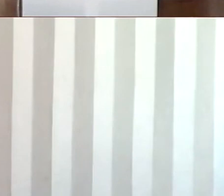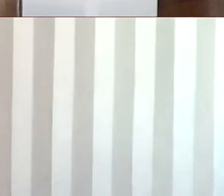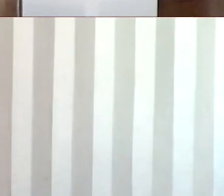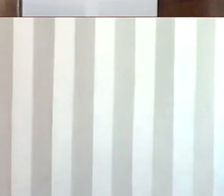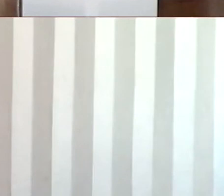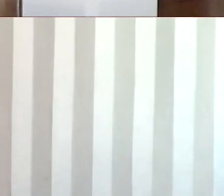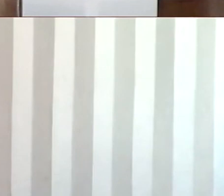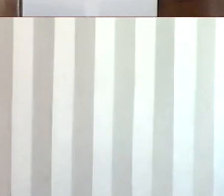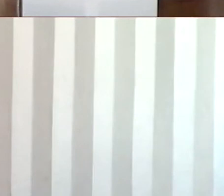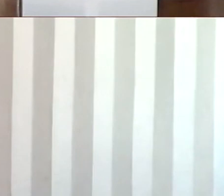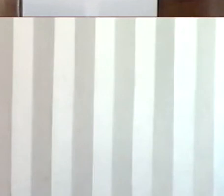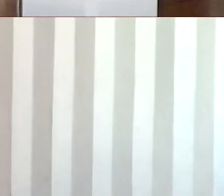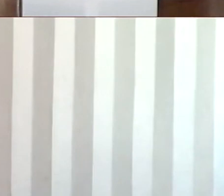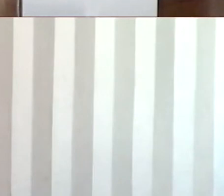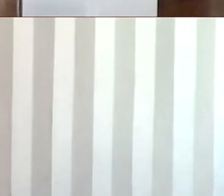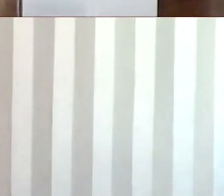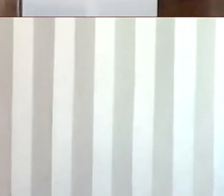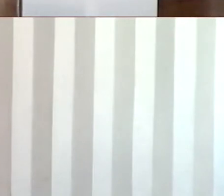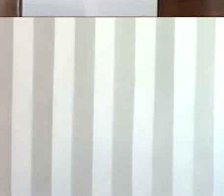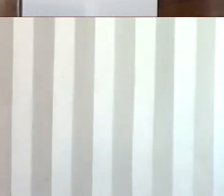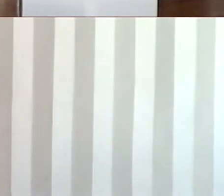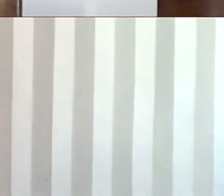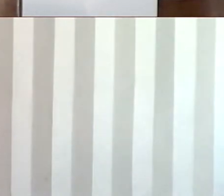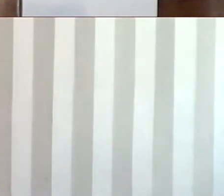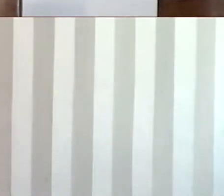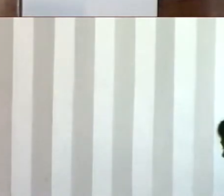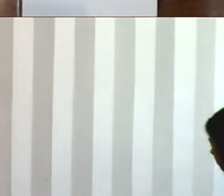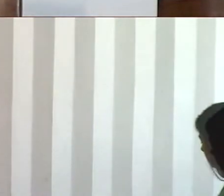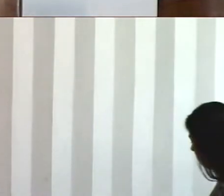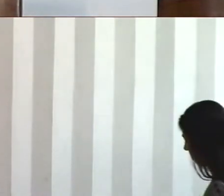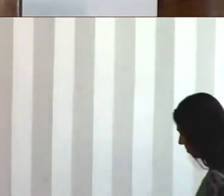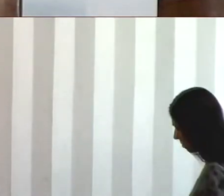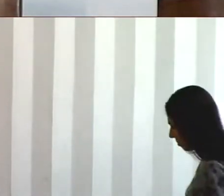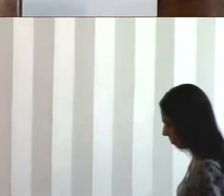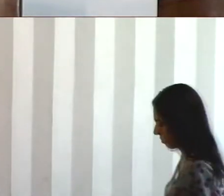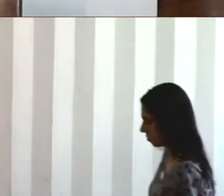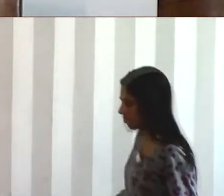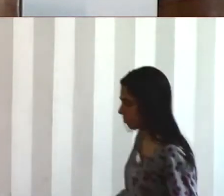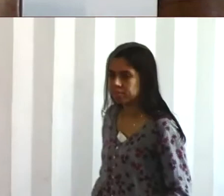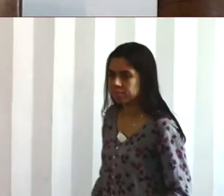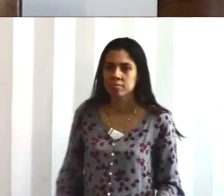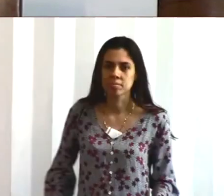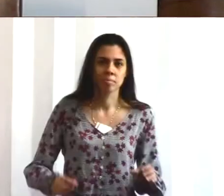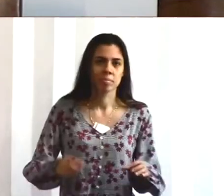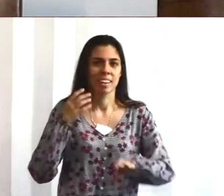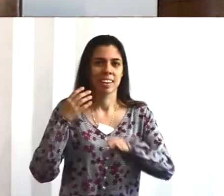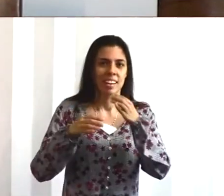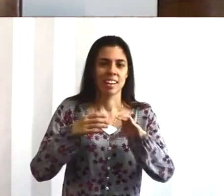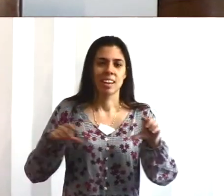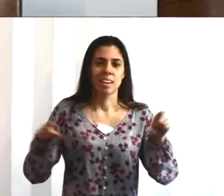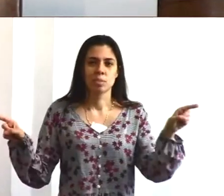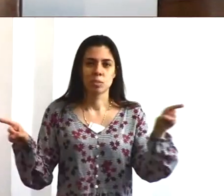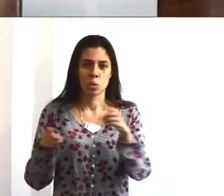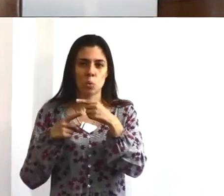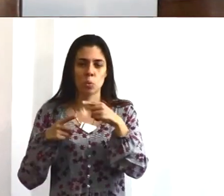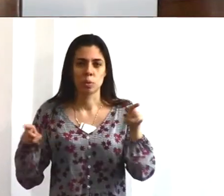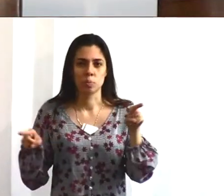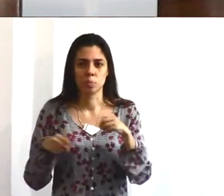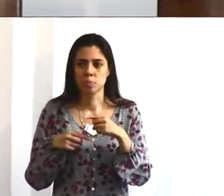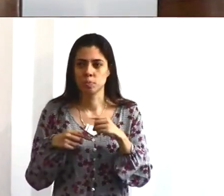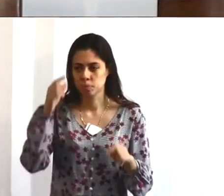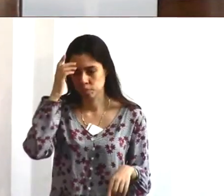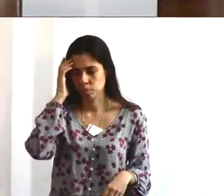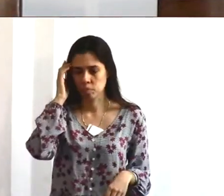nos convidando a desfrutar da presença dEle, porque Ele é manso e